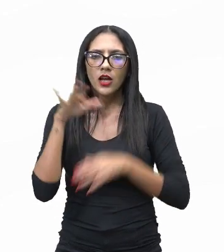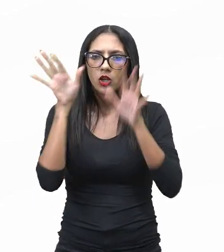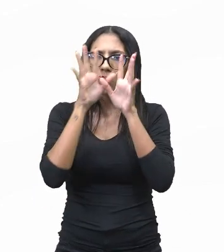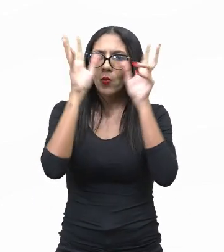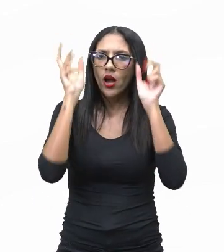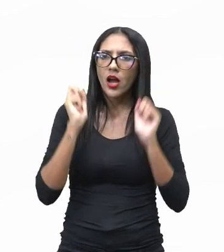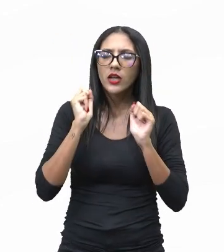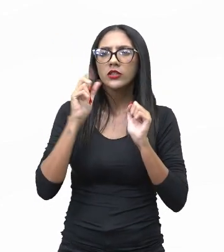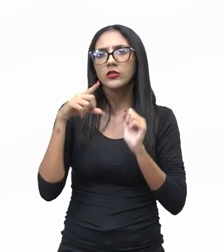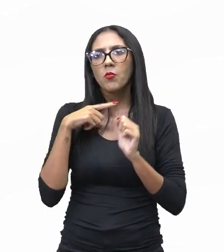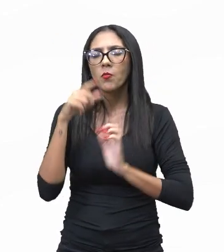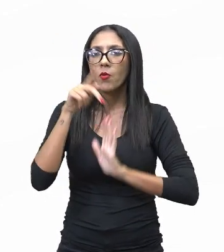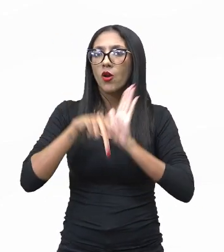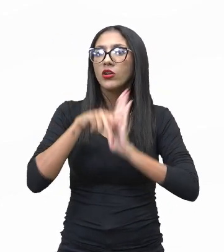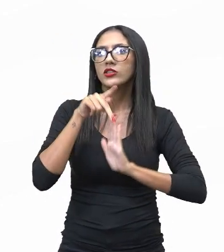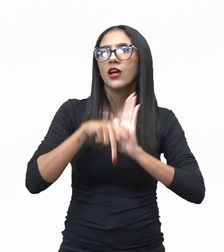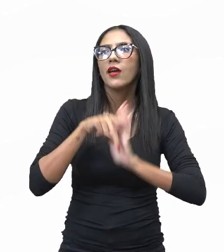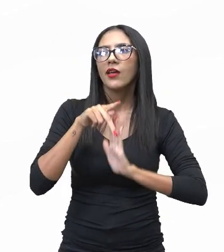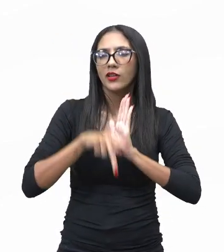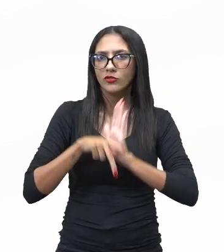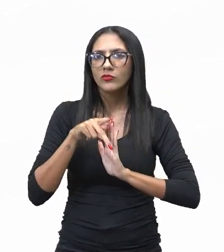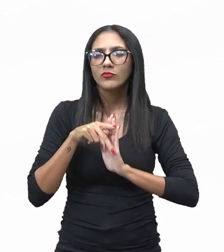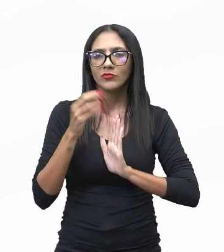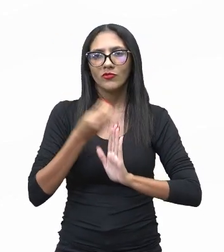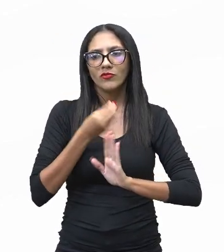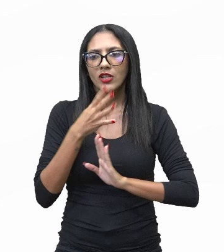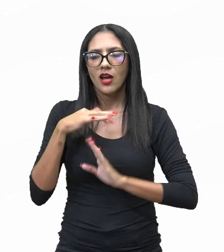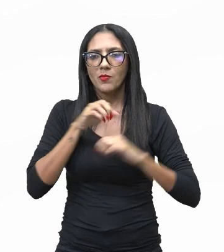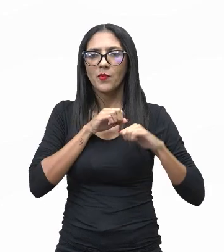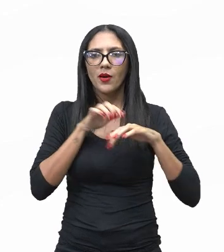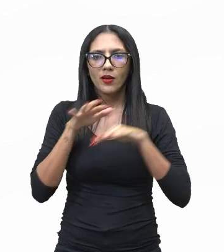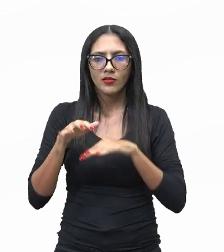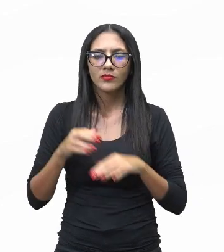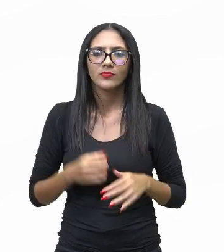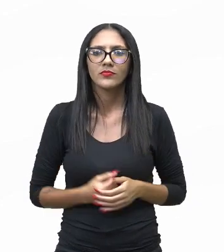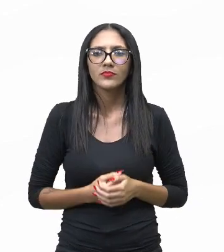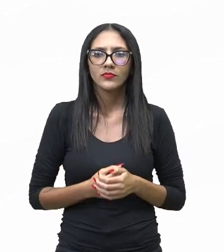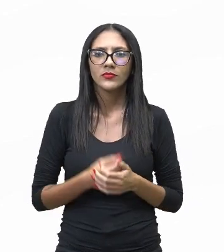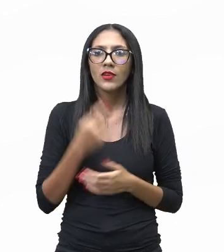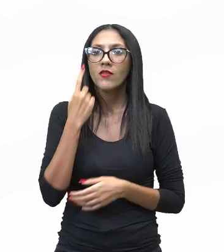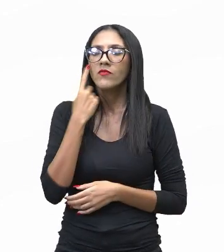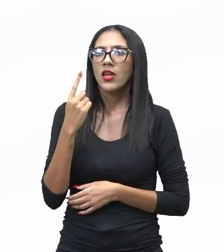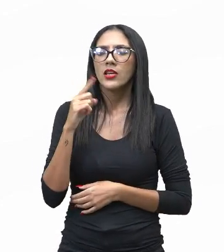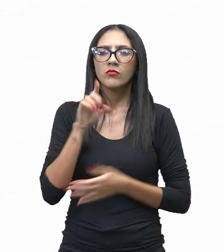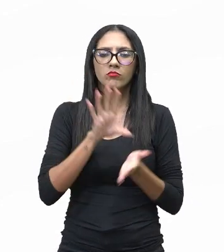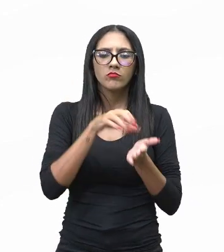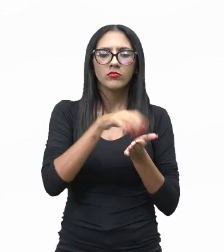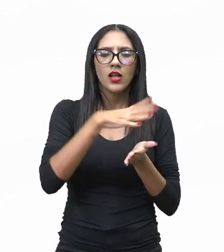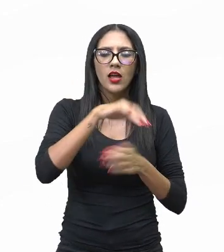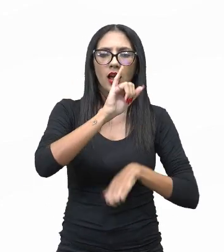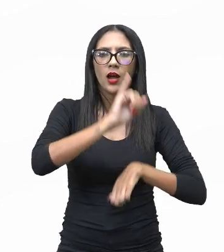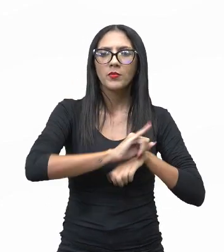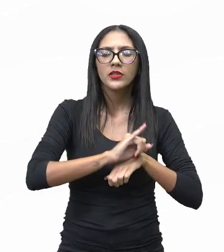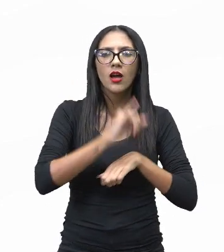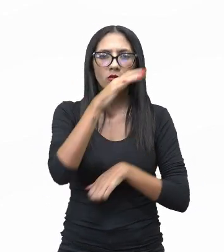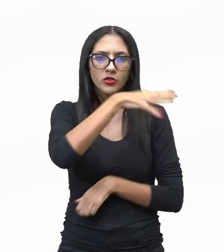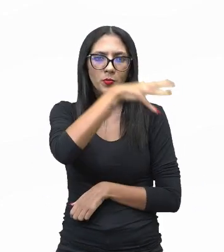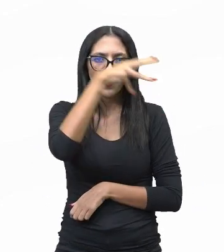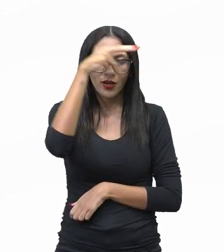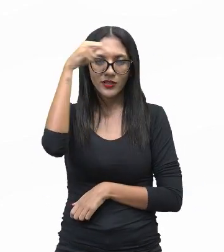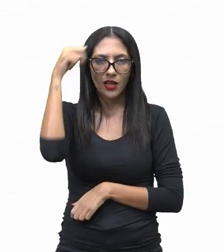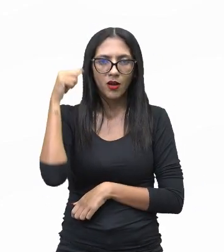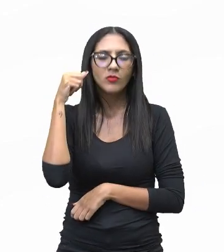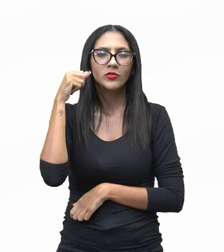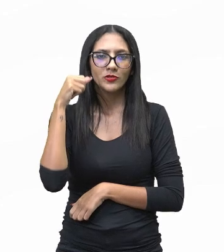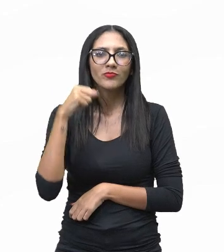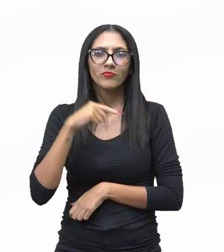de colonização. Olha ali onde está a capital do Amazonas, Manaus, que tem um círculo roxo ali. É o projeto Zona Franca de Manaus, que a gente vai falar